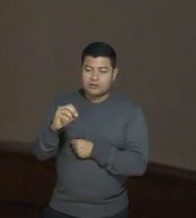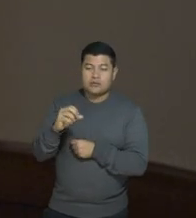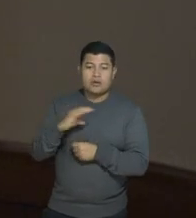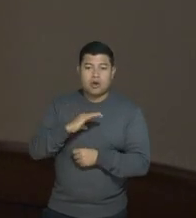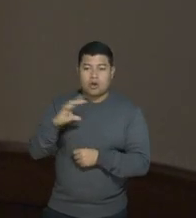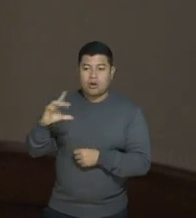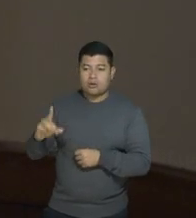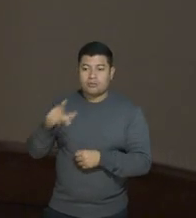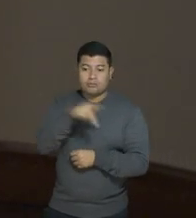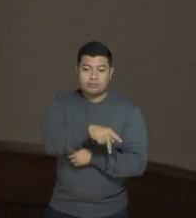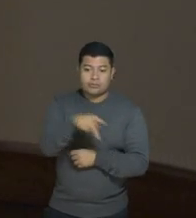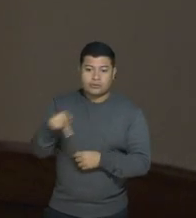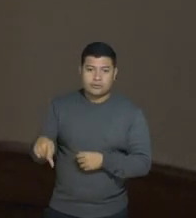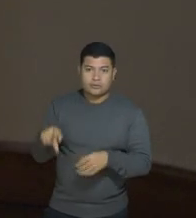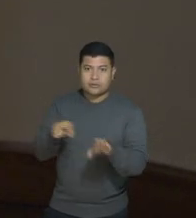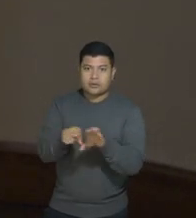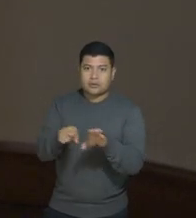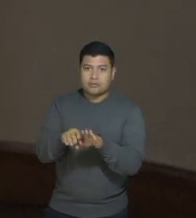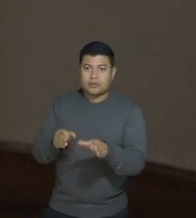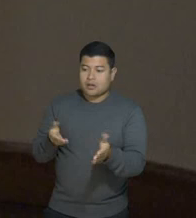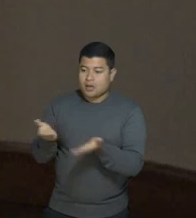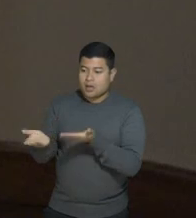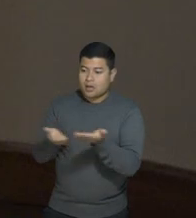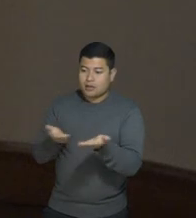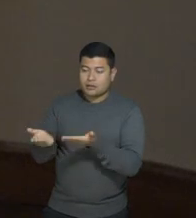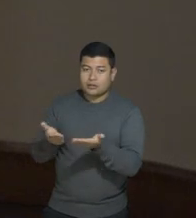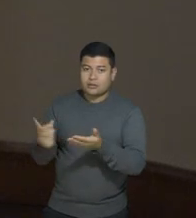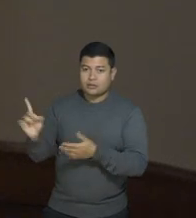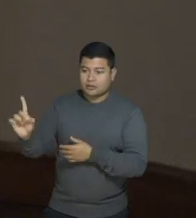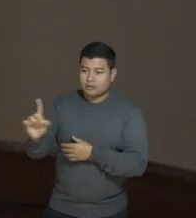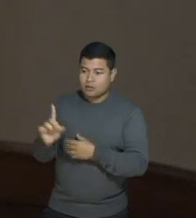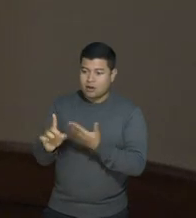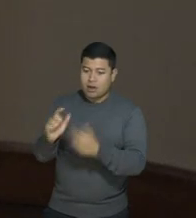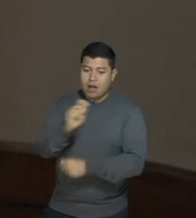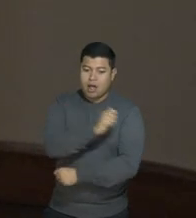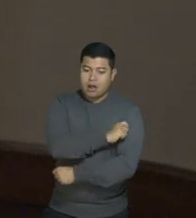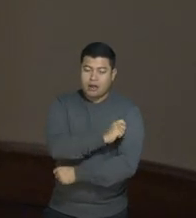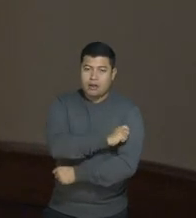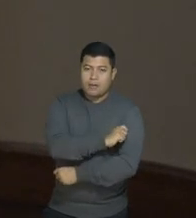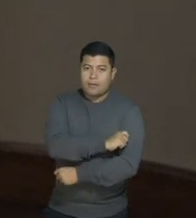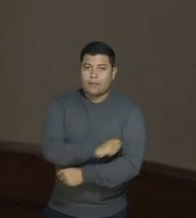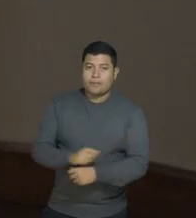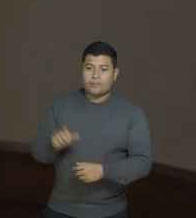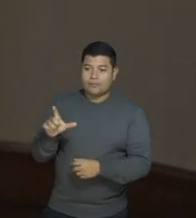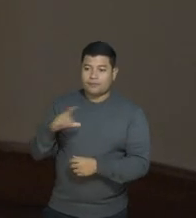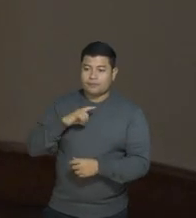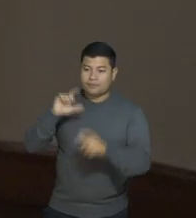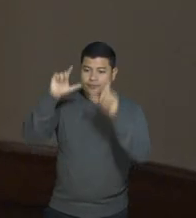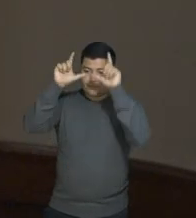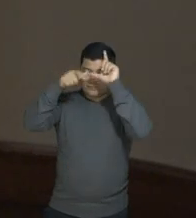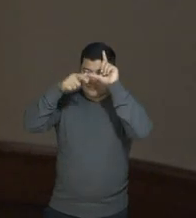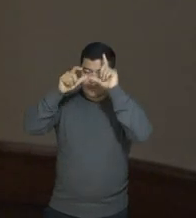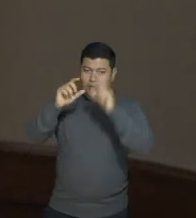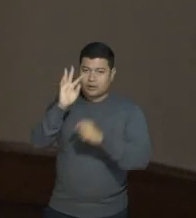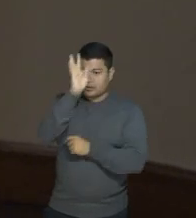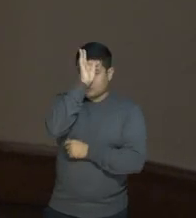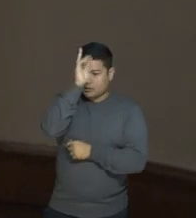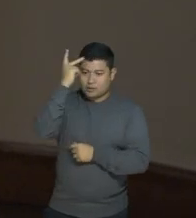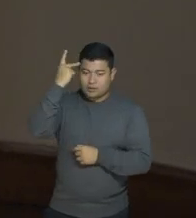e realiza atendimento individualizado com alunos com transtorno de déficit de atenção